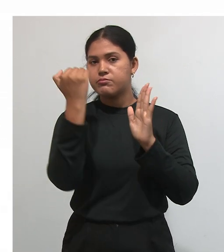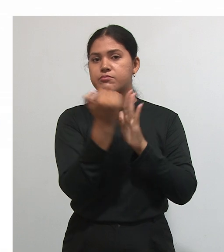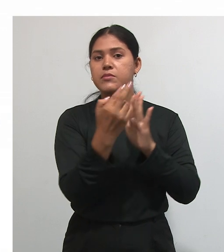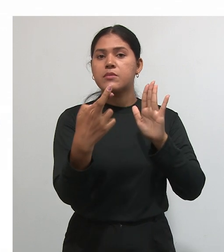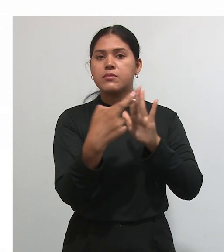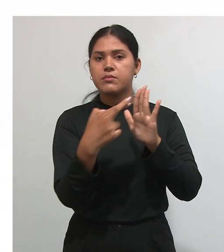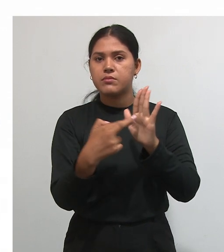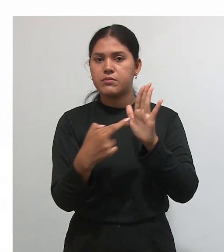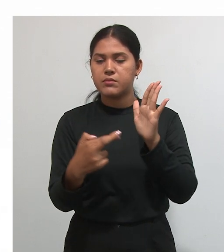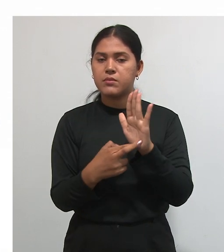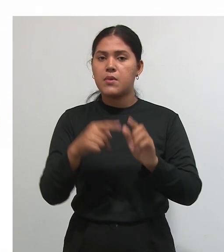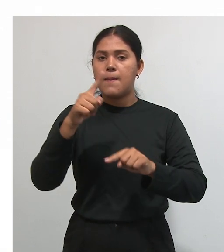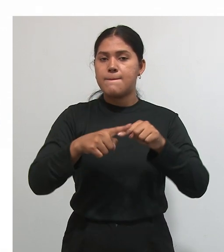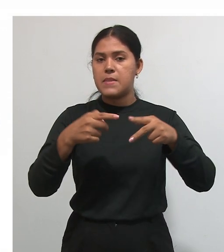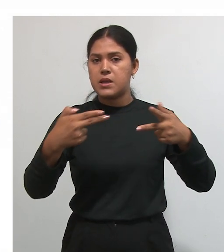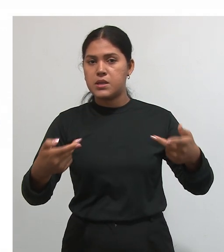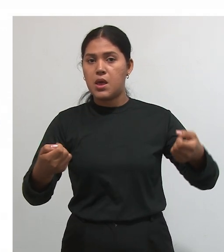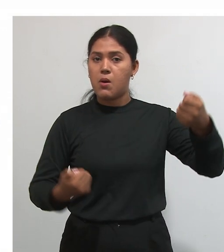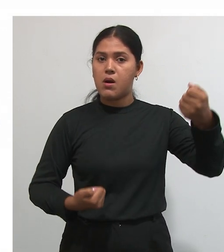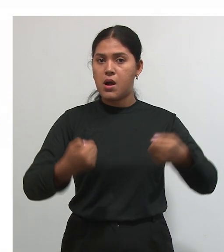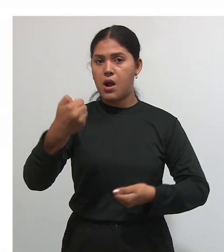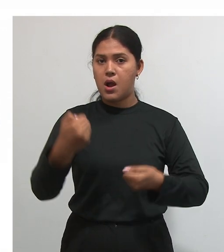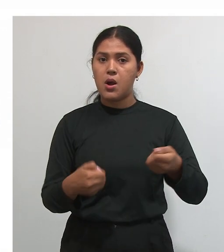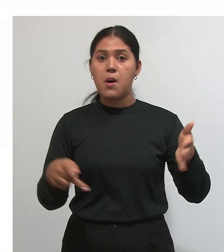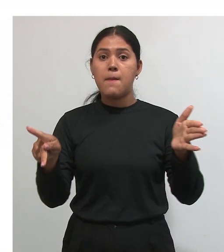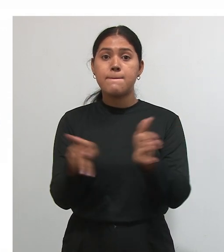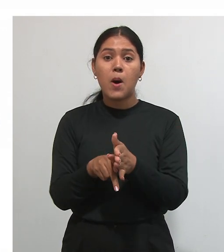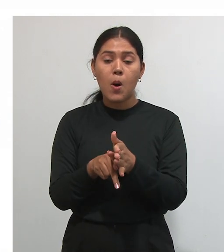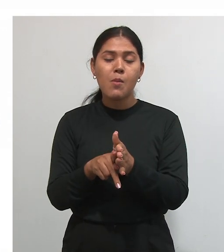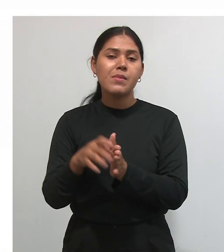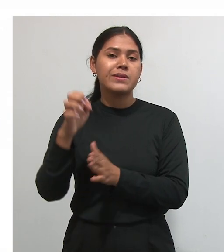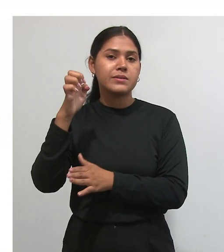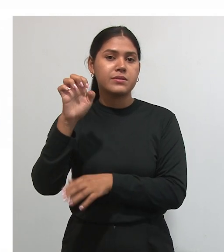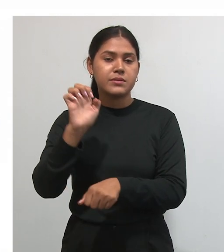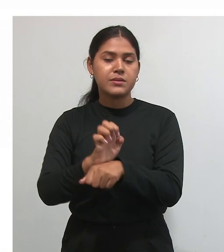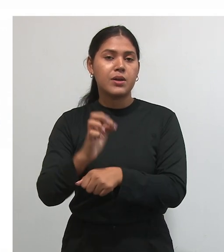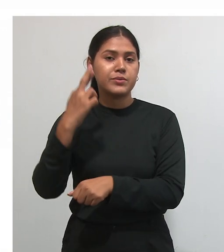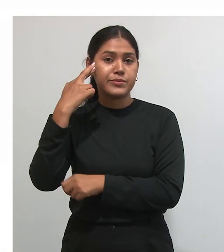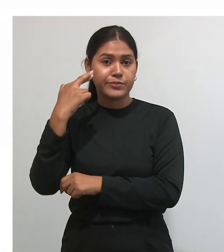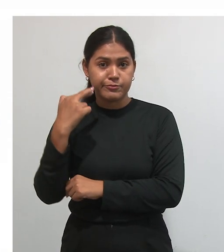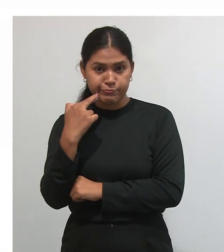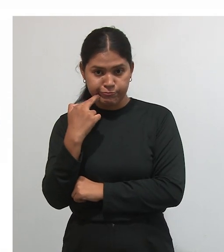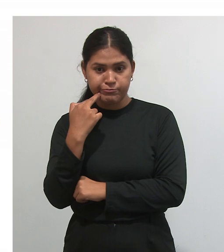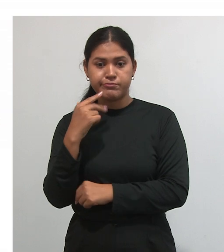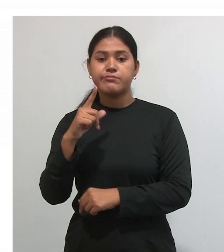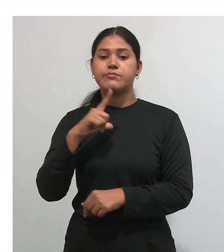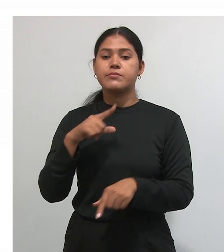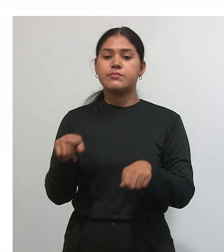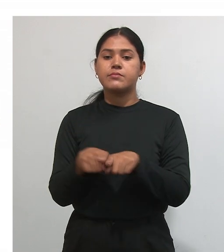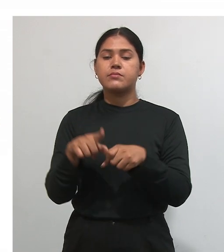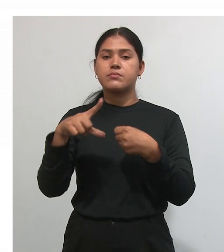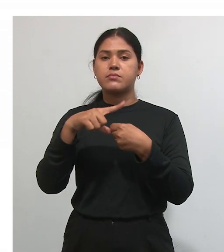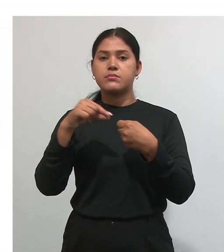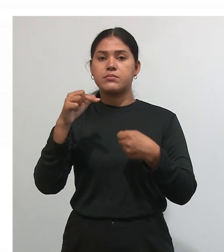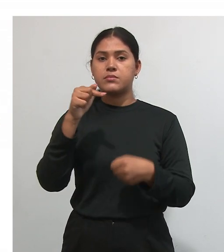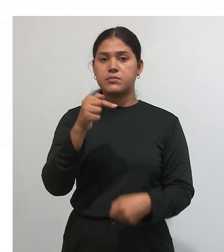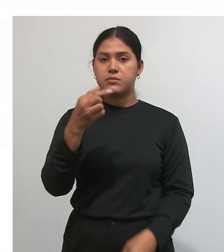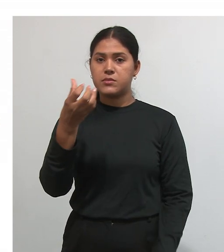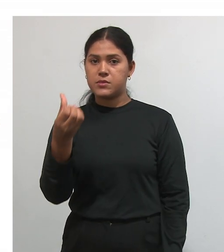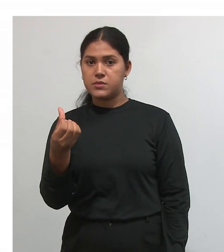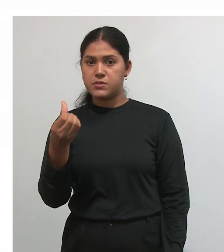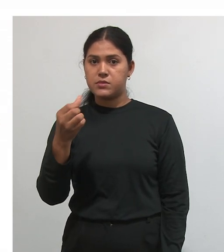para alienação de bens veículos públicos pertencentes ao estado de Rondônia. Temos também aqui o artigo 76